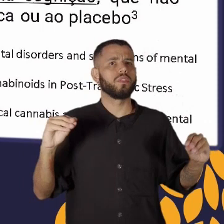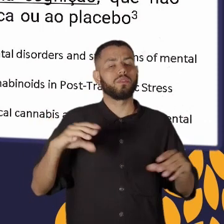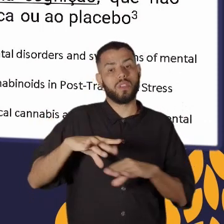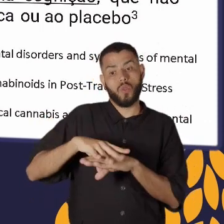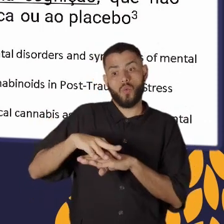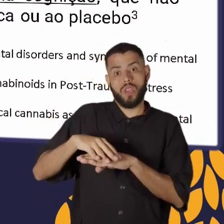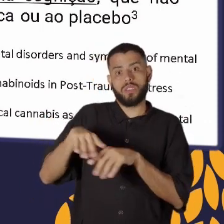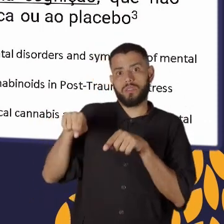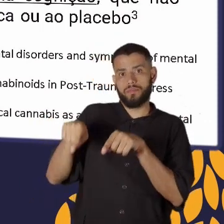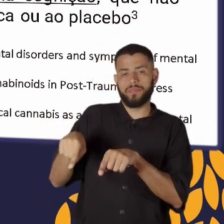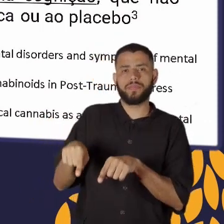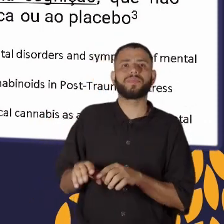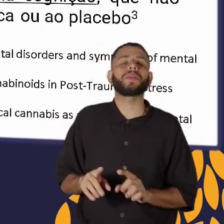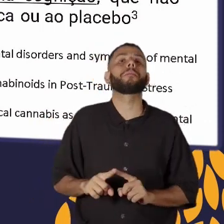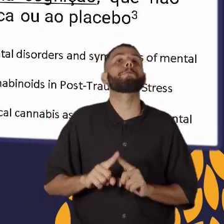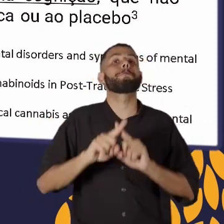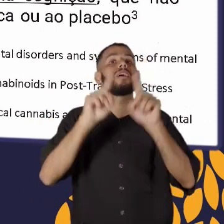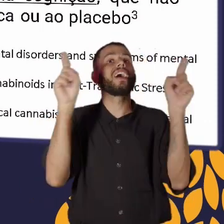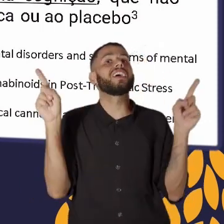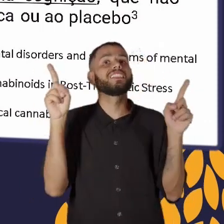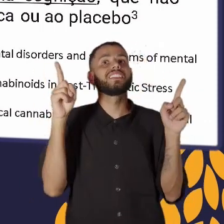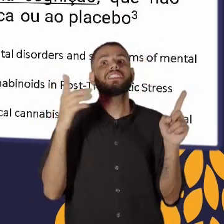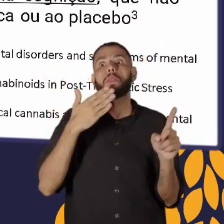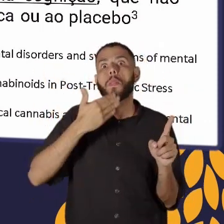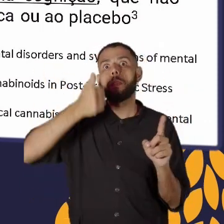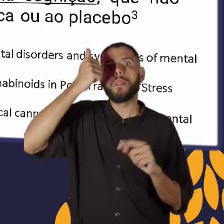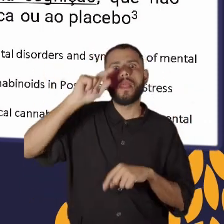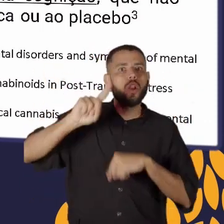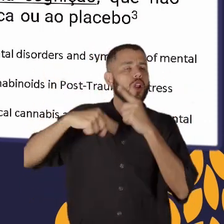No entanto, ela não necessariamente precisa ser melhor, ela pode ser